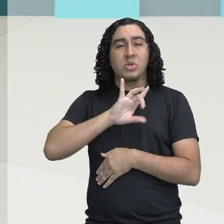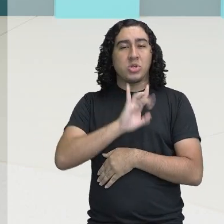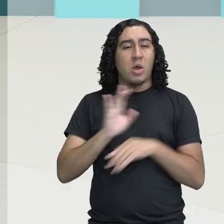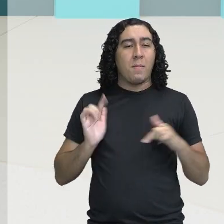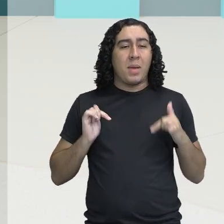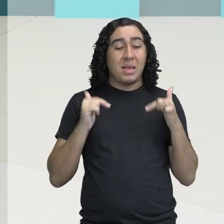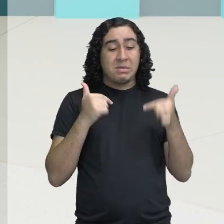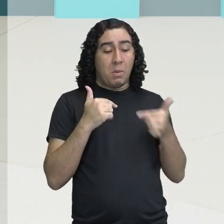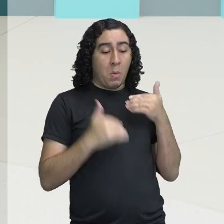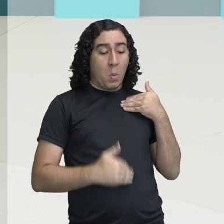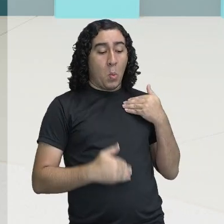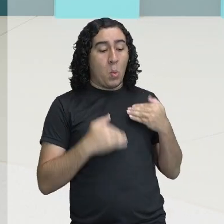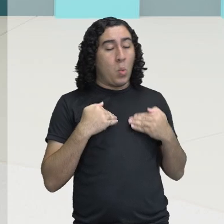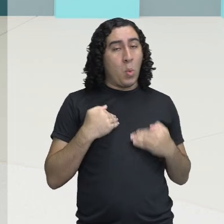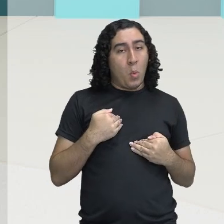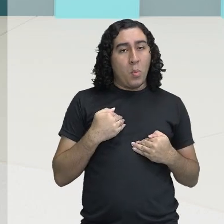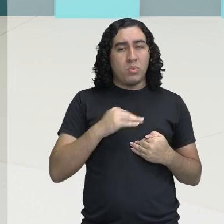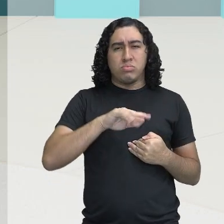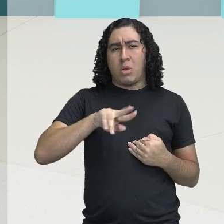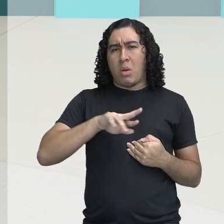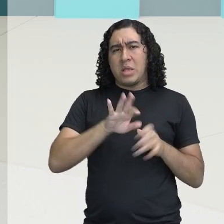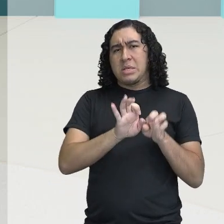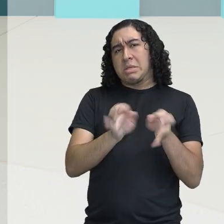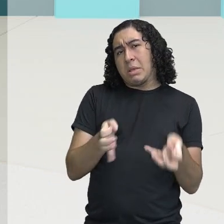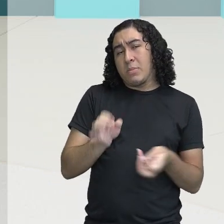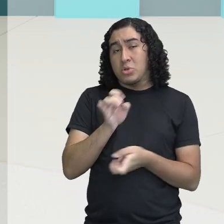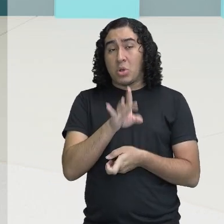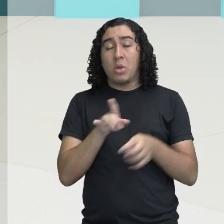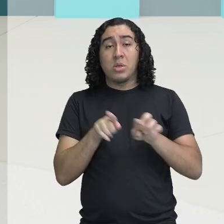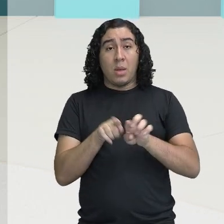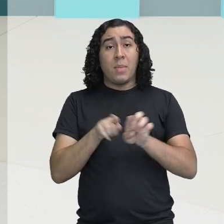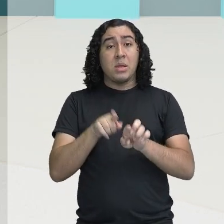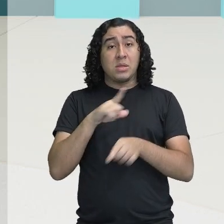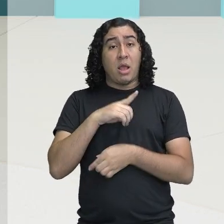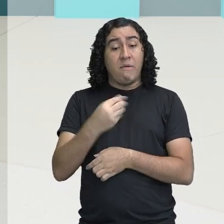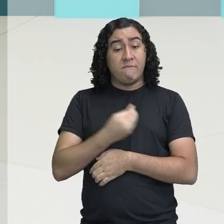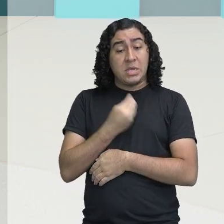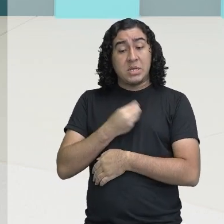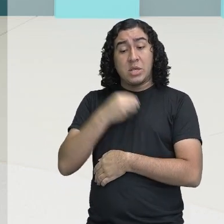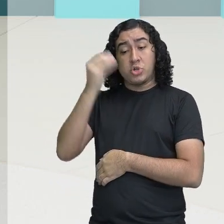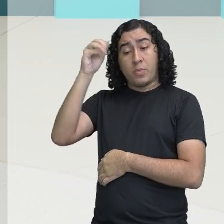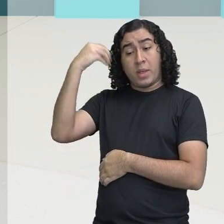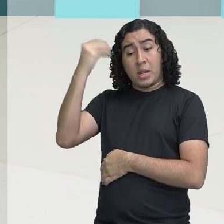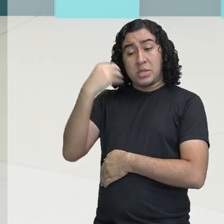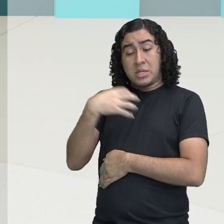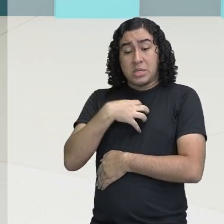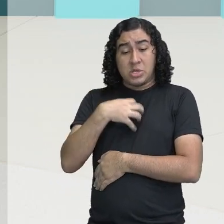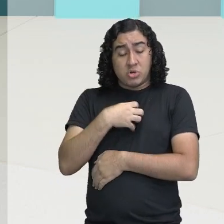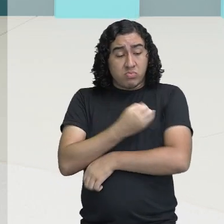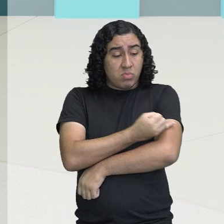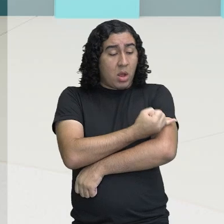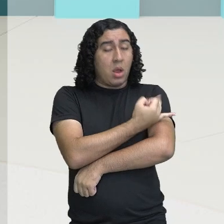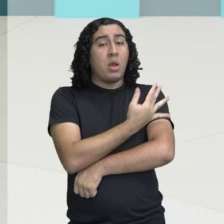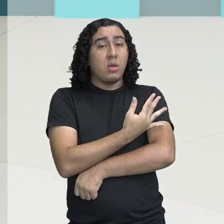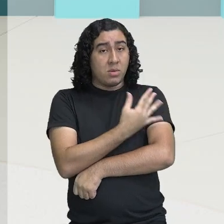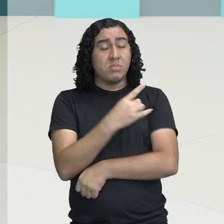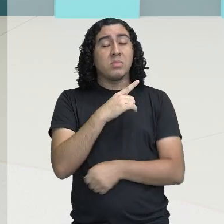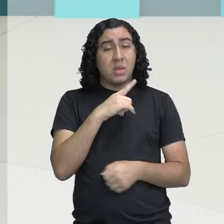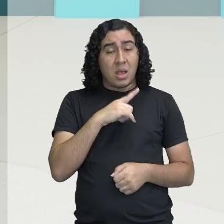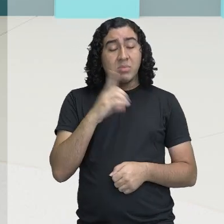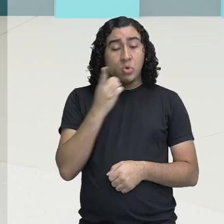prática corporal, mas uma prática de vida, algo sentido, vivenciado,